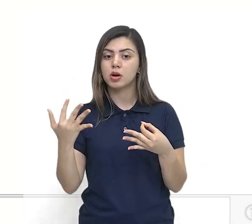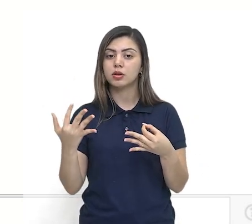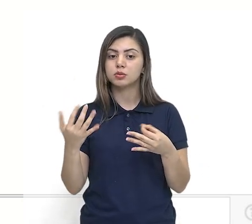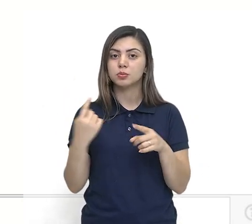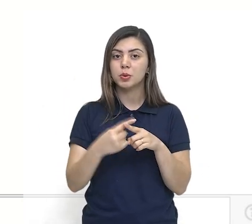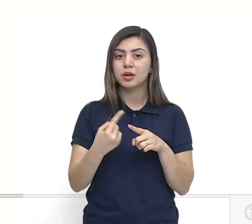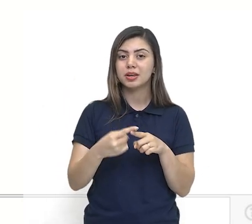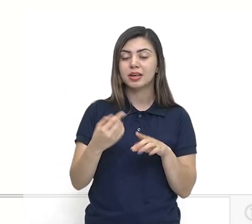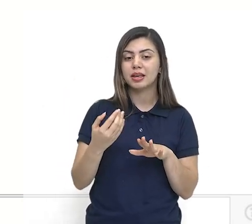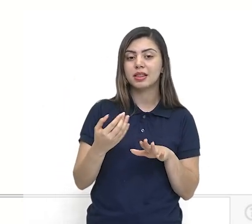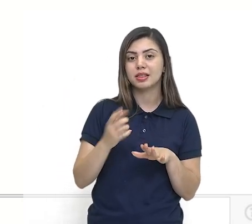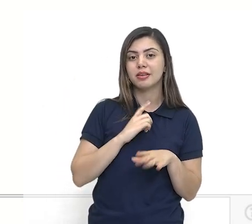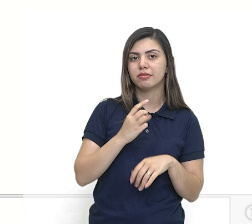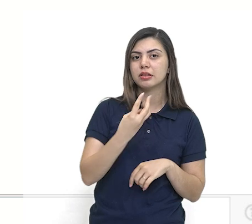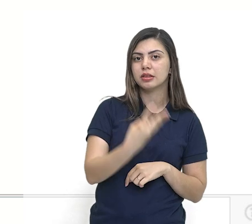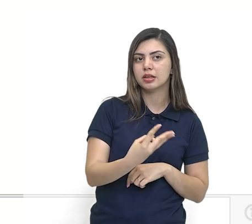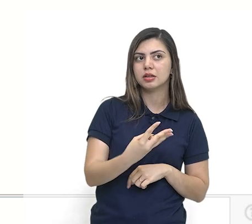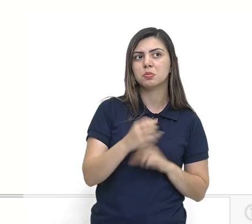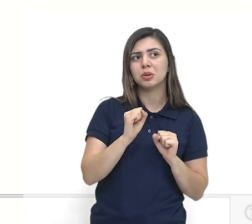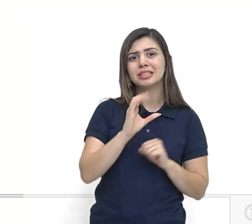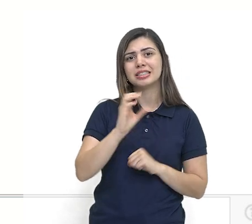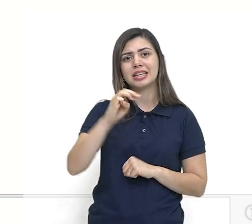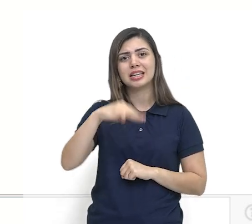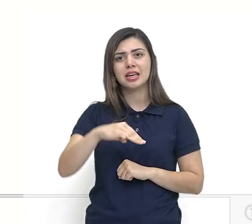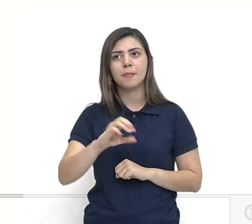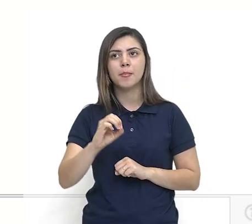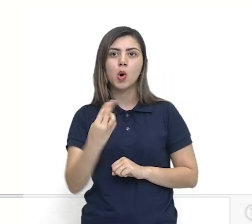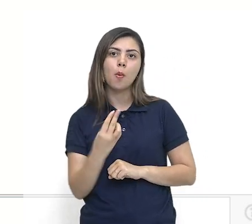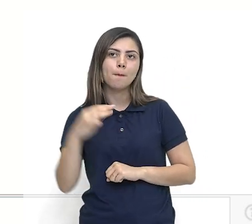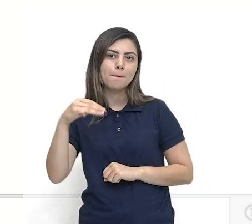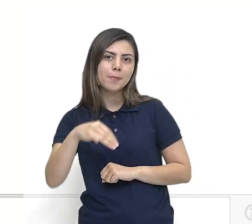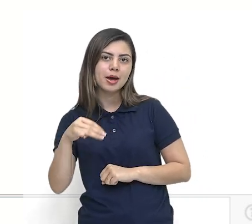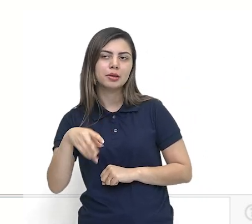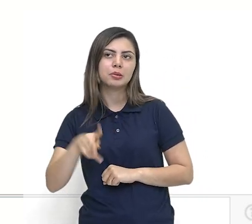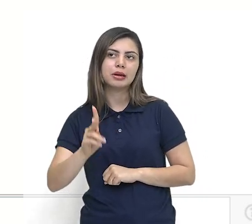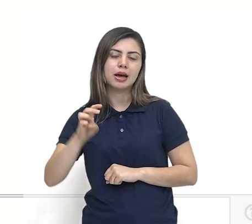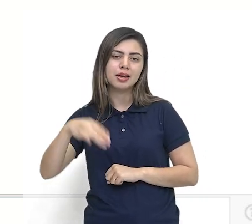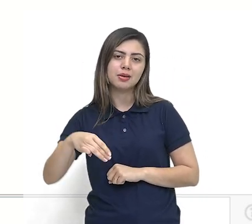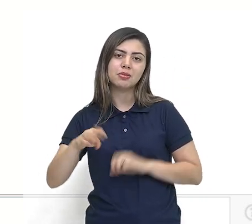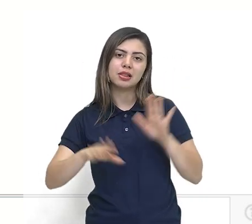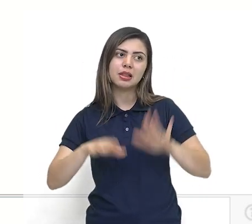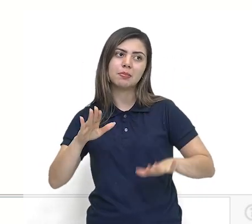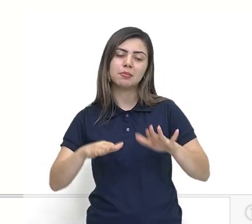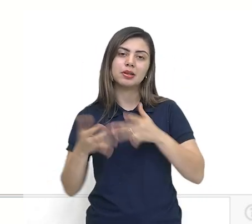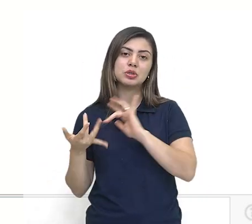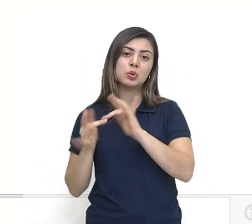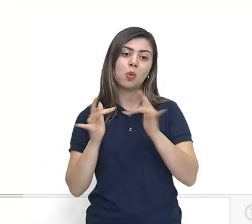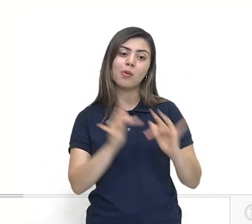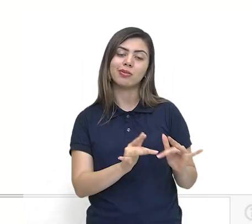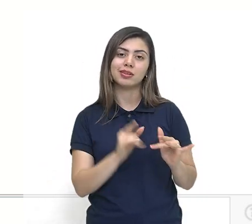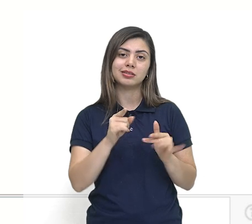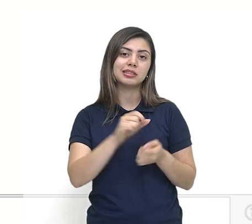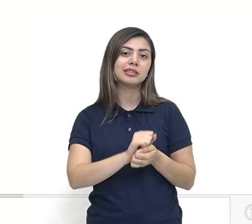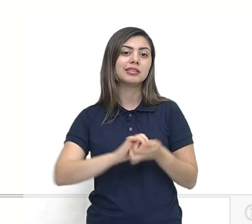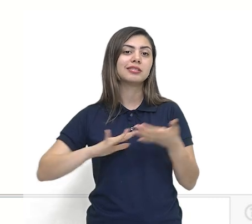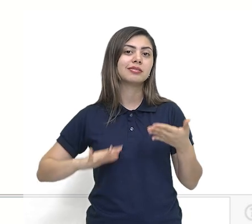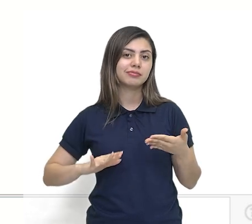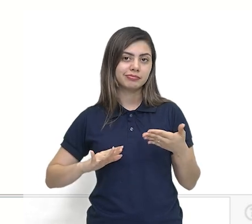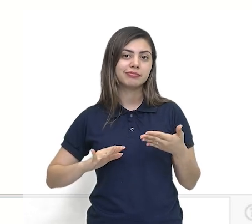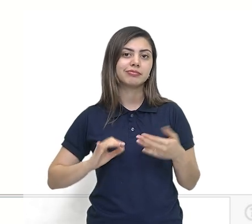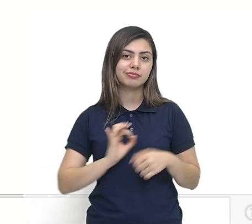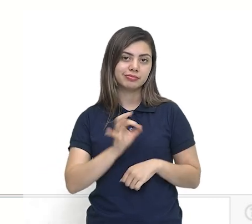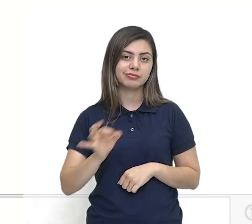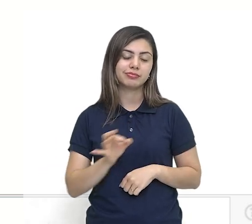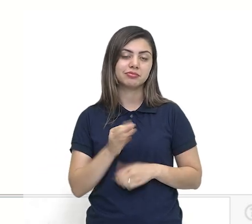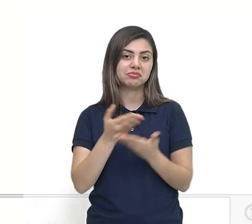L igual a 3. Mas 3 o quê? Pode ser centímetro, pode ser metro, quilômetro. Isso daí vai depender do contexto da